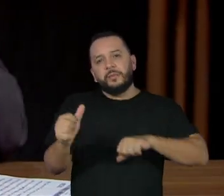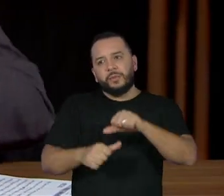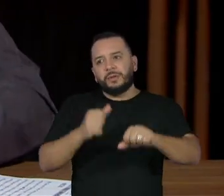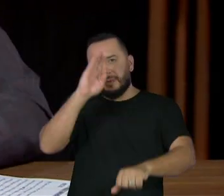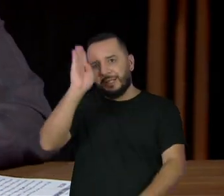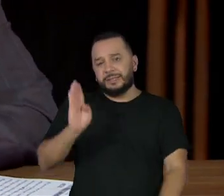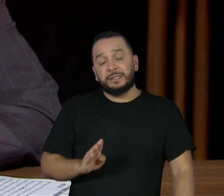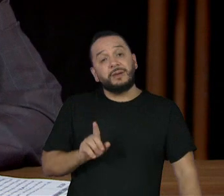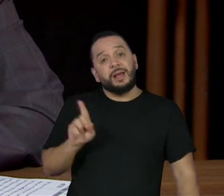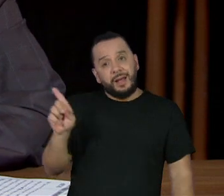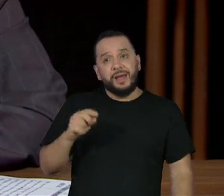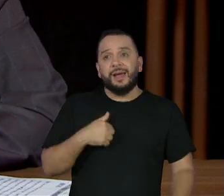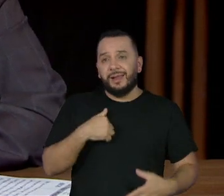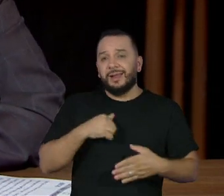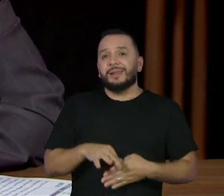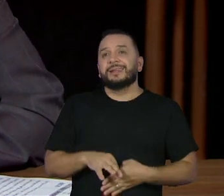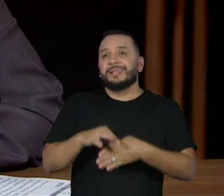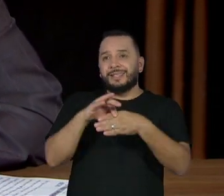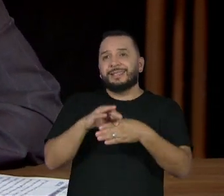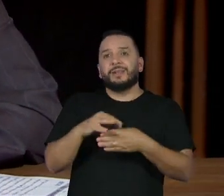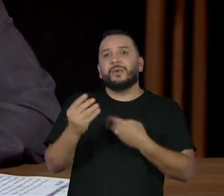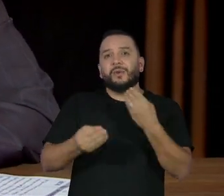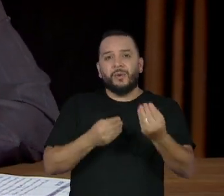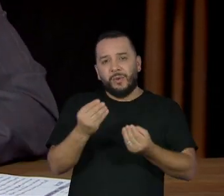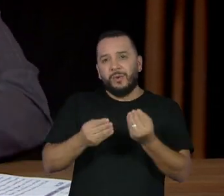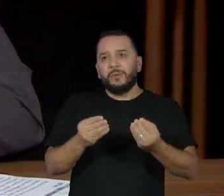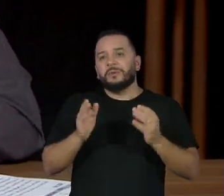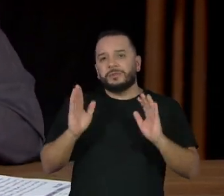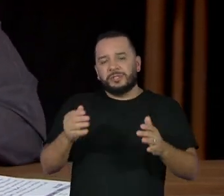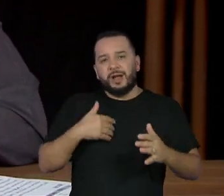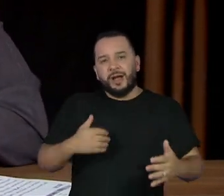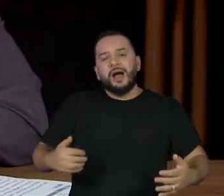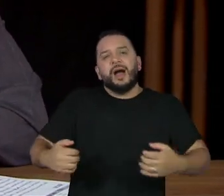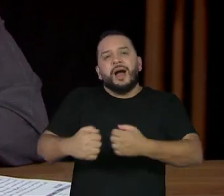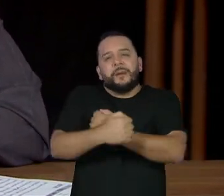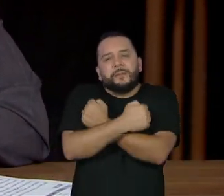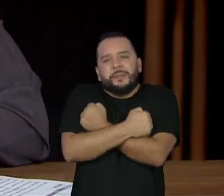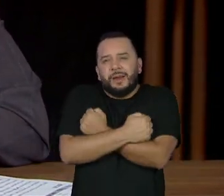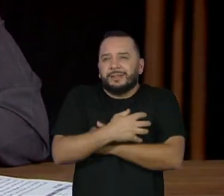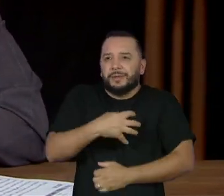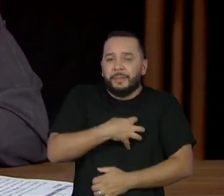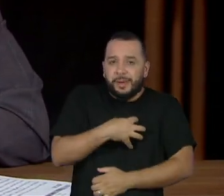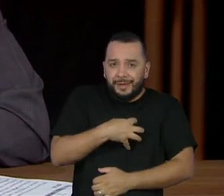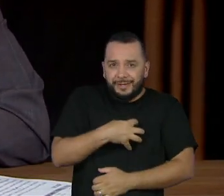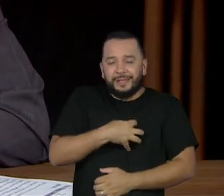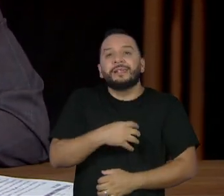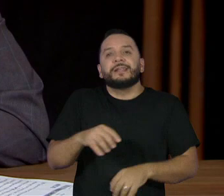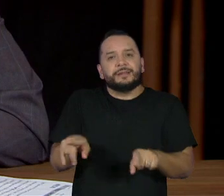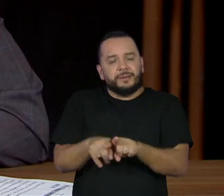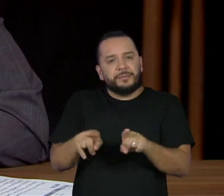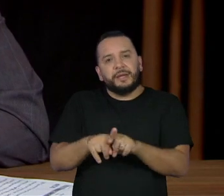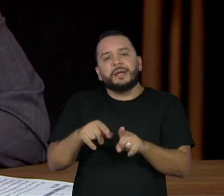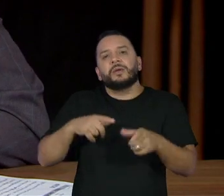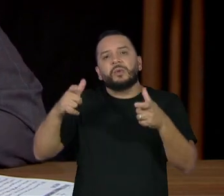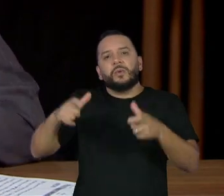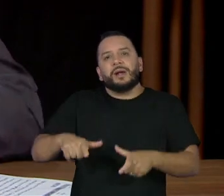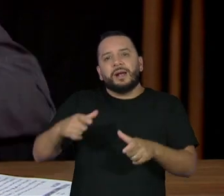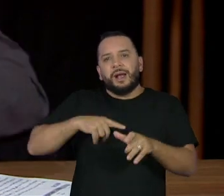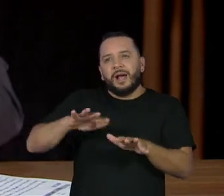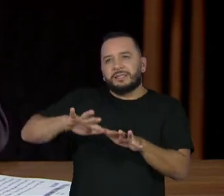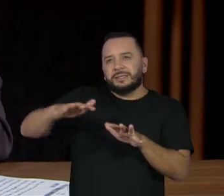é uma das lideranças do Abraço à Bahia, que depois se estendeu à região serrana, a vários outros estados, por conta